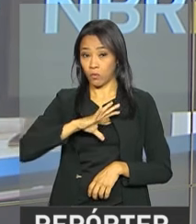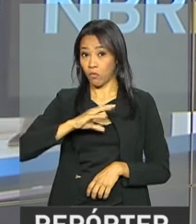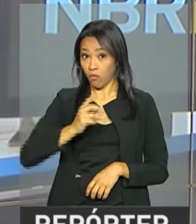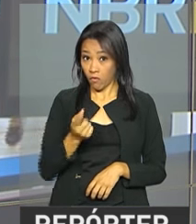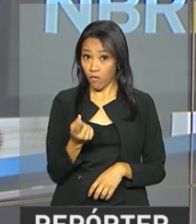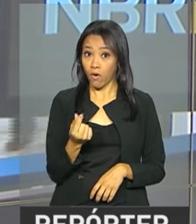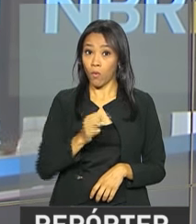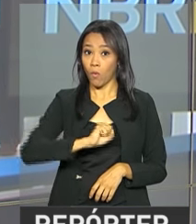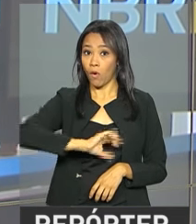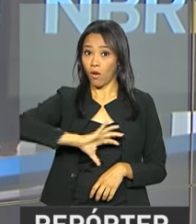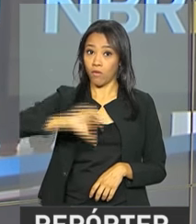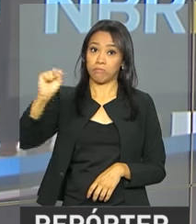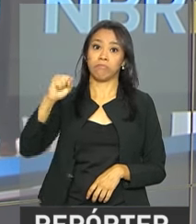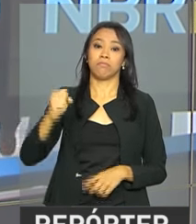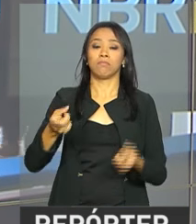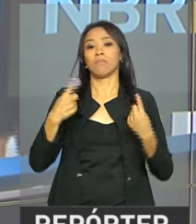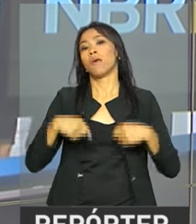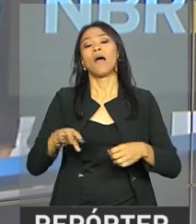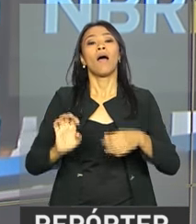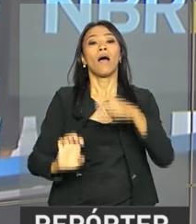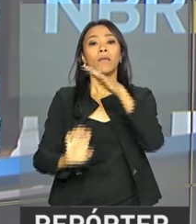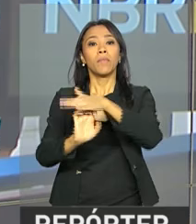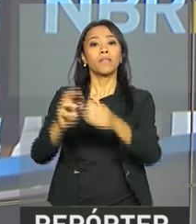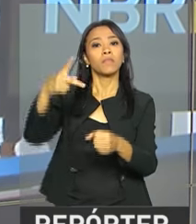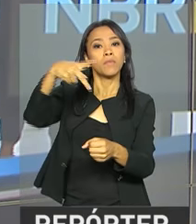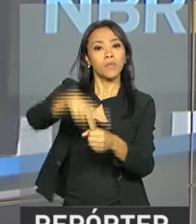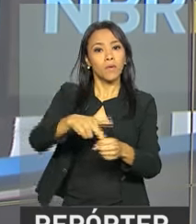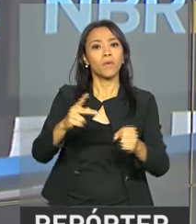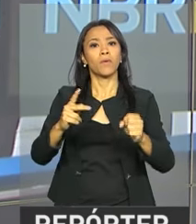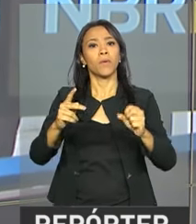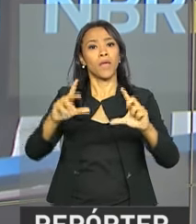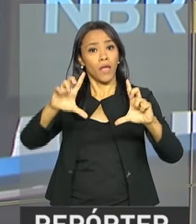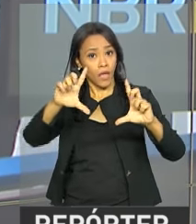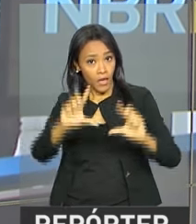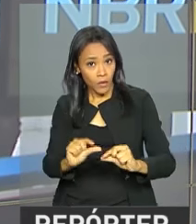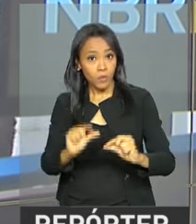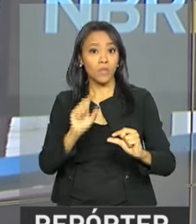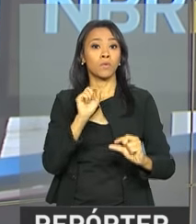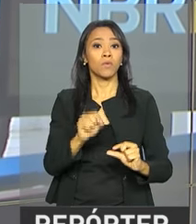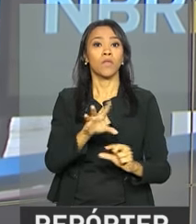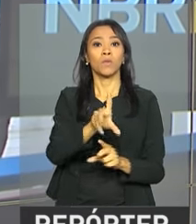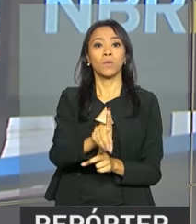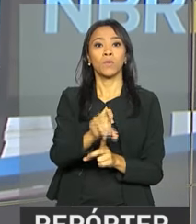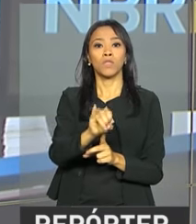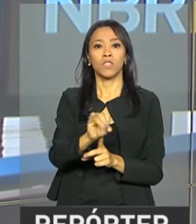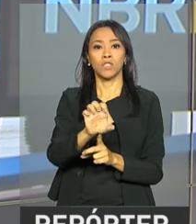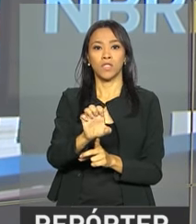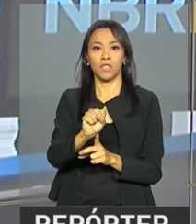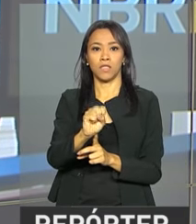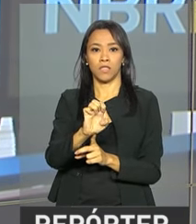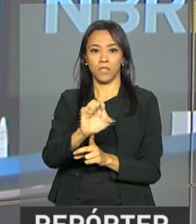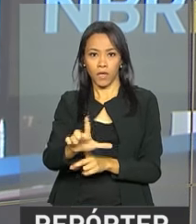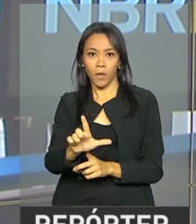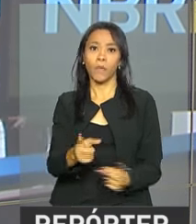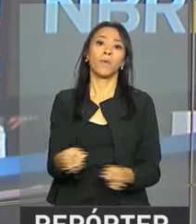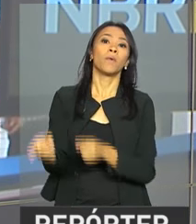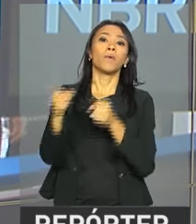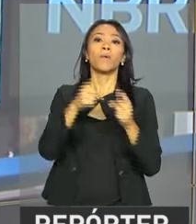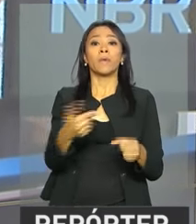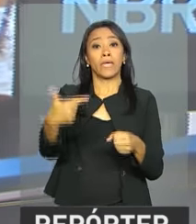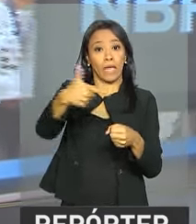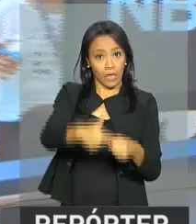e a Petrobras anunciou redução do preço do diesel e da gasolina nas refinarias Vamos